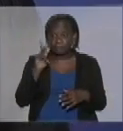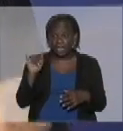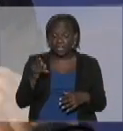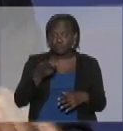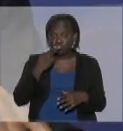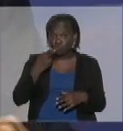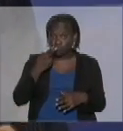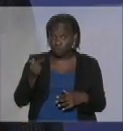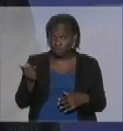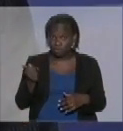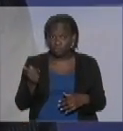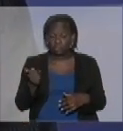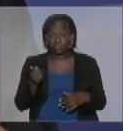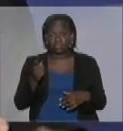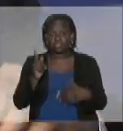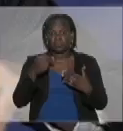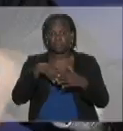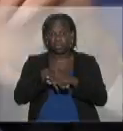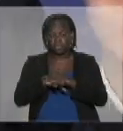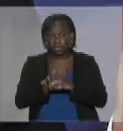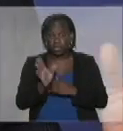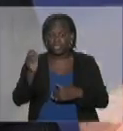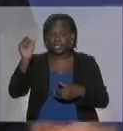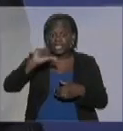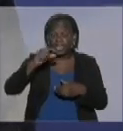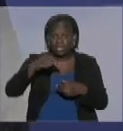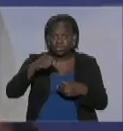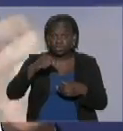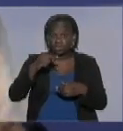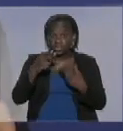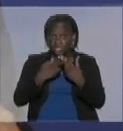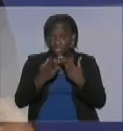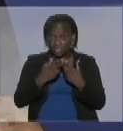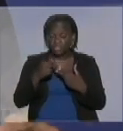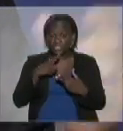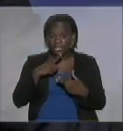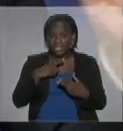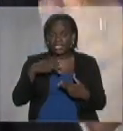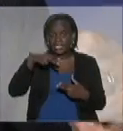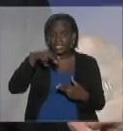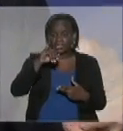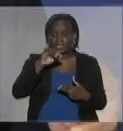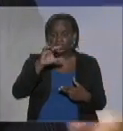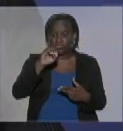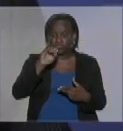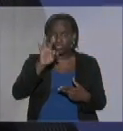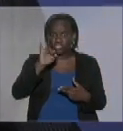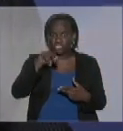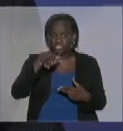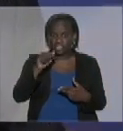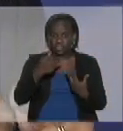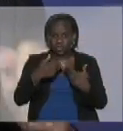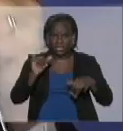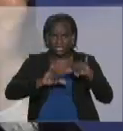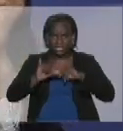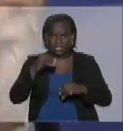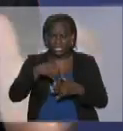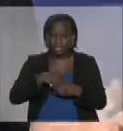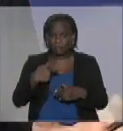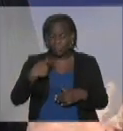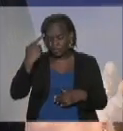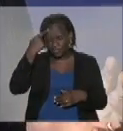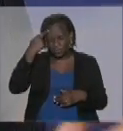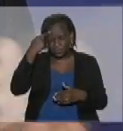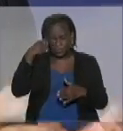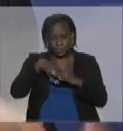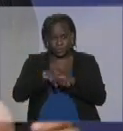fuma, o vício do cigarro tem várias substâncias nocivas para o organismo, mas tem a nicotina, que tem um poder viciante muito